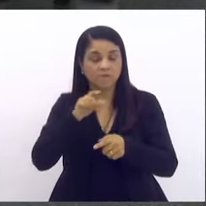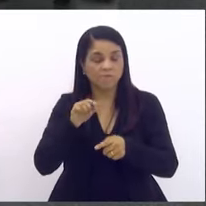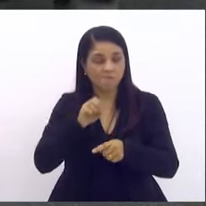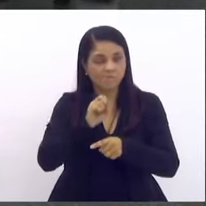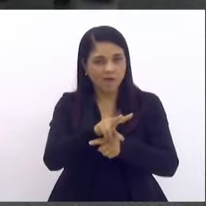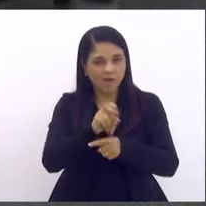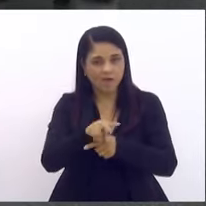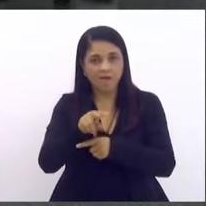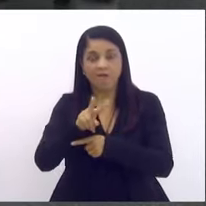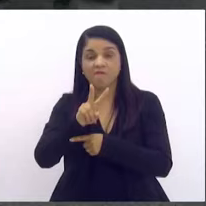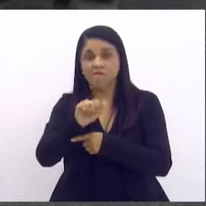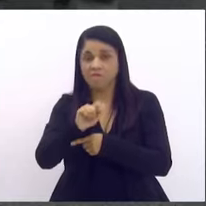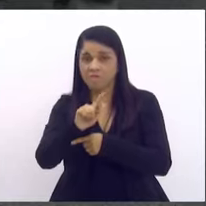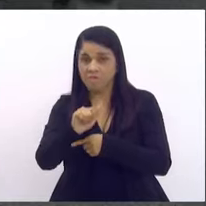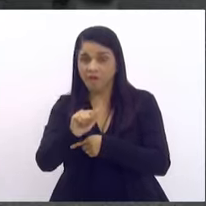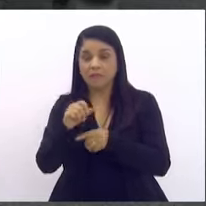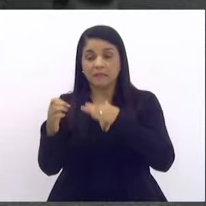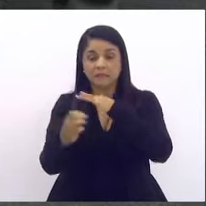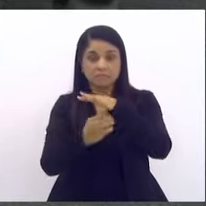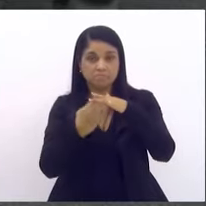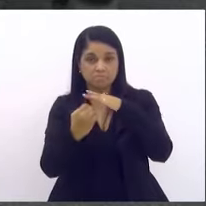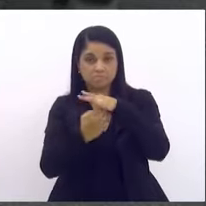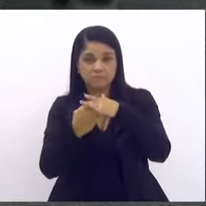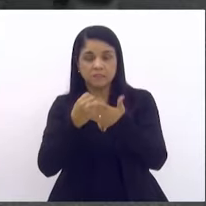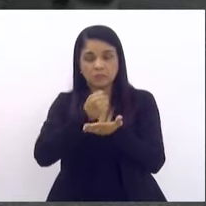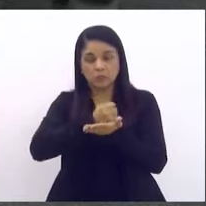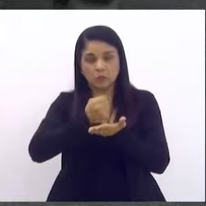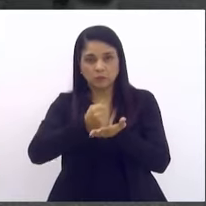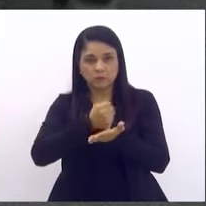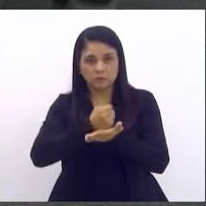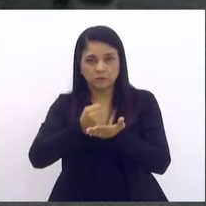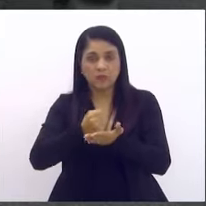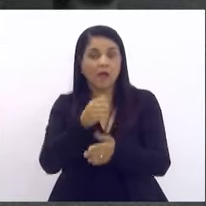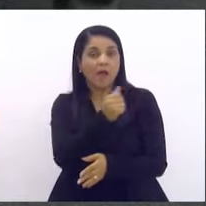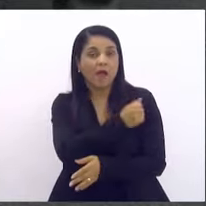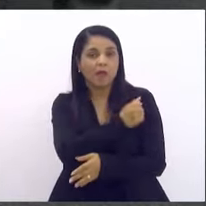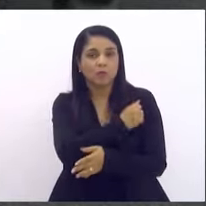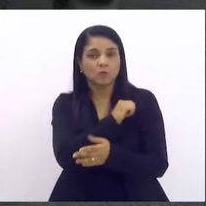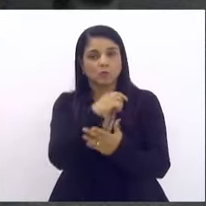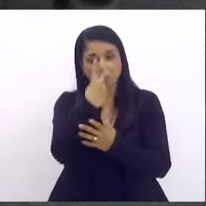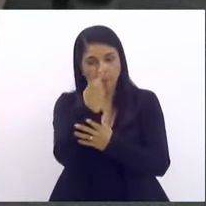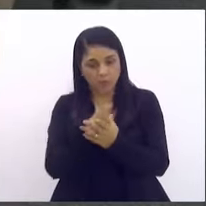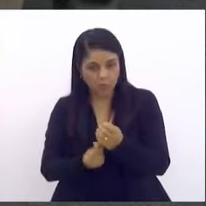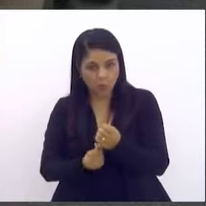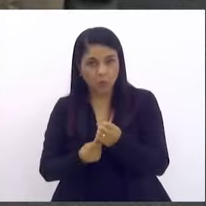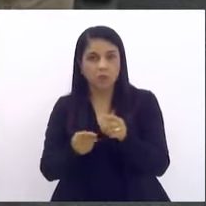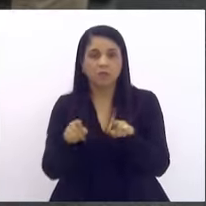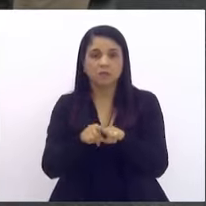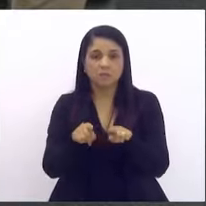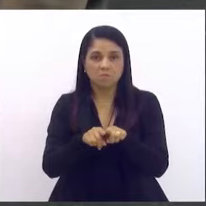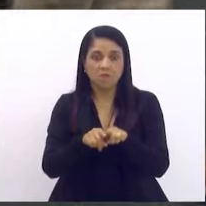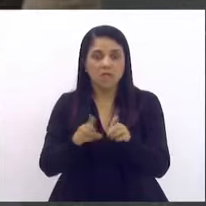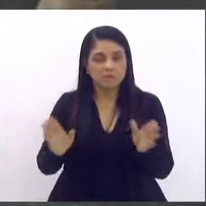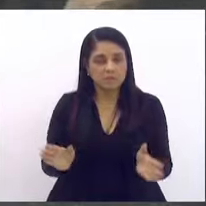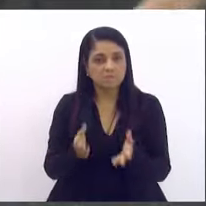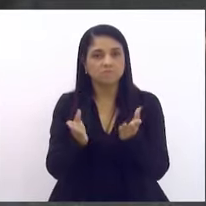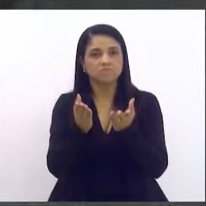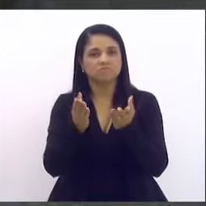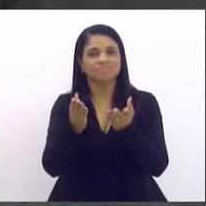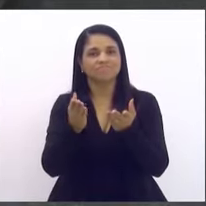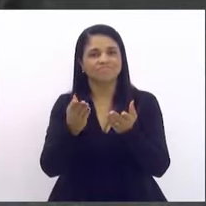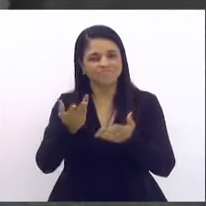empresas que tem a demanda de contratarem alunos bilíngues e também para que incentive esses alunos a fazerem o